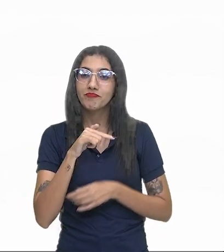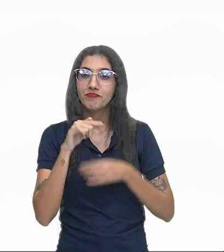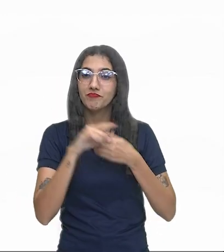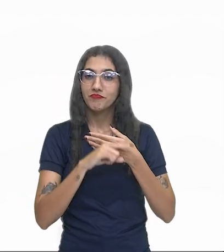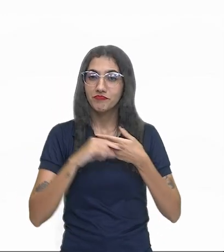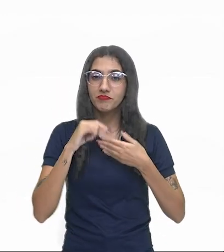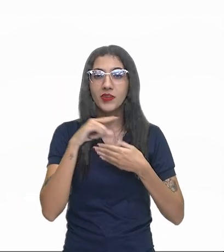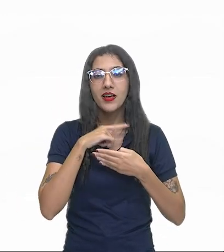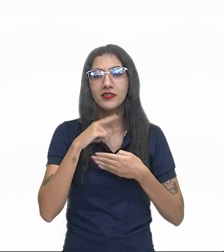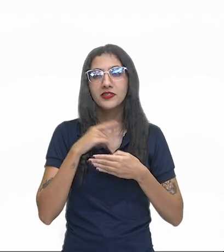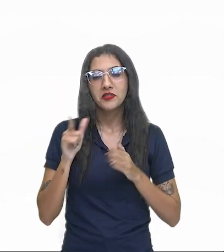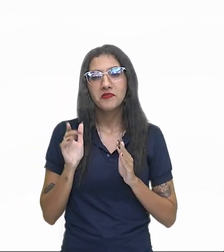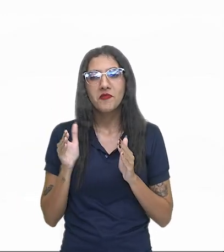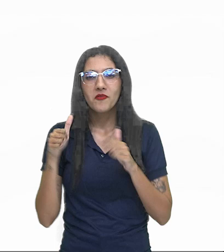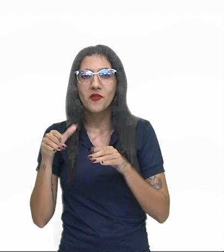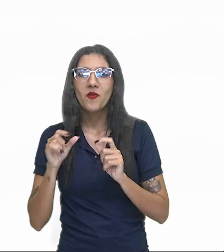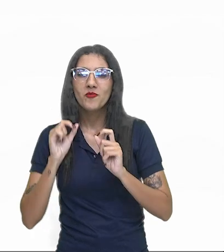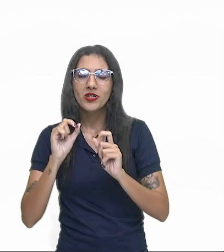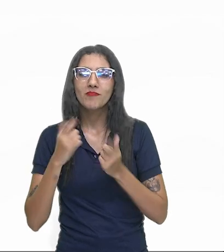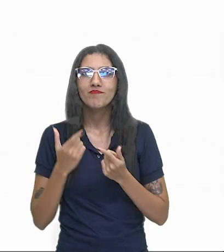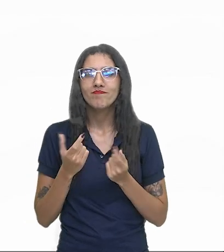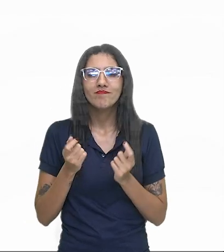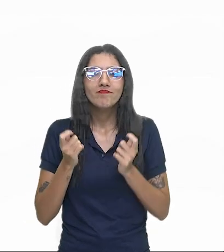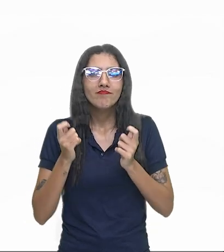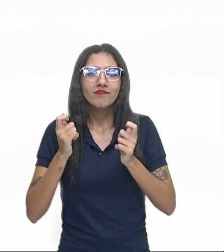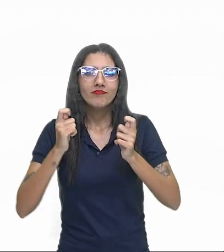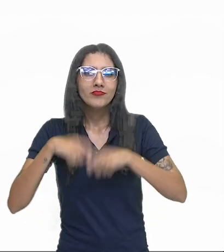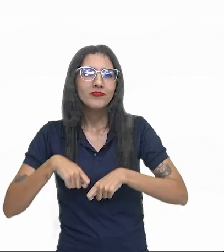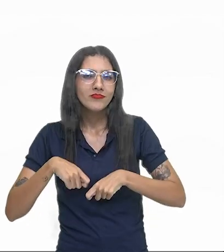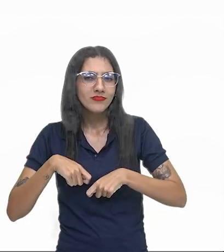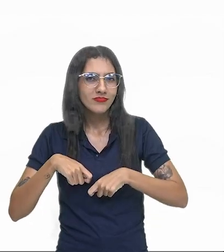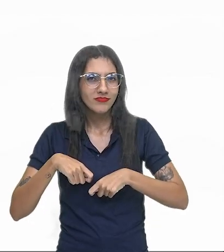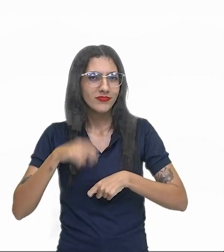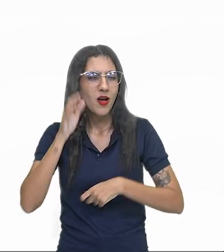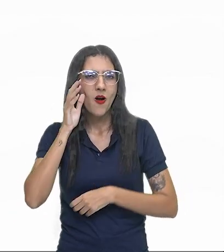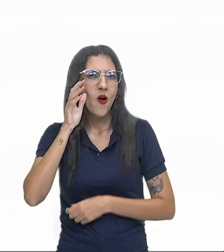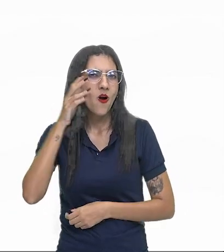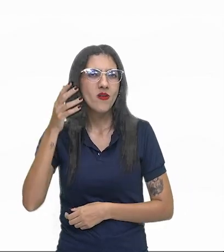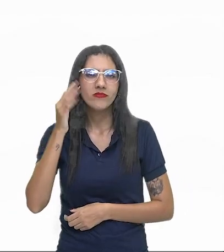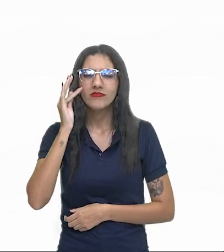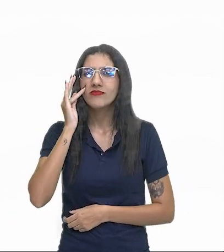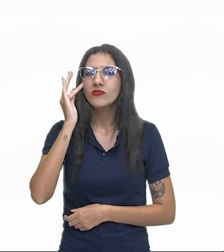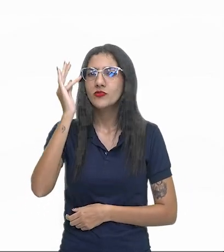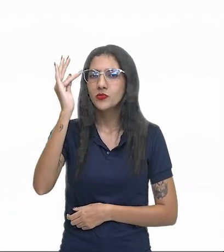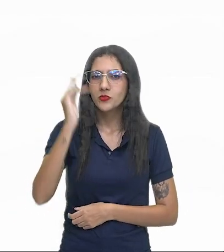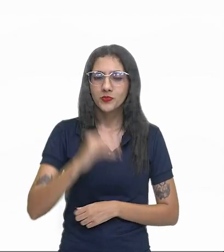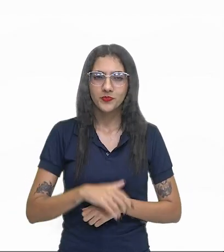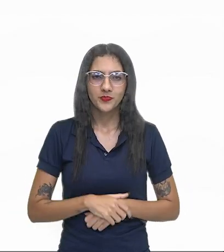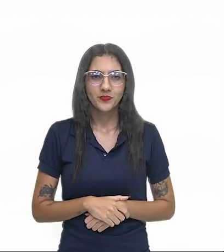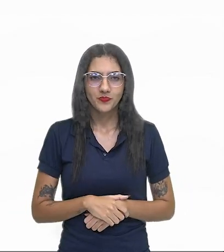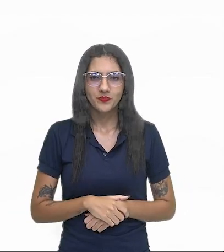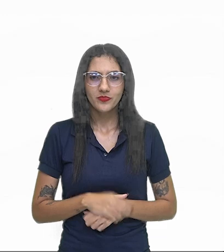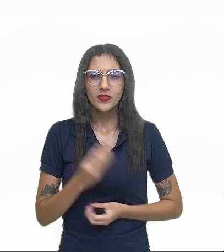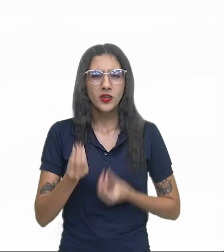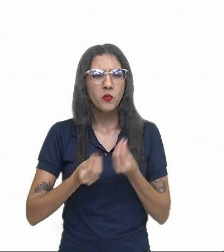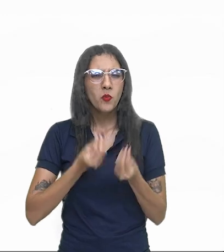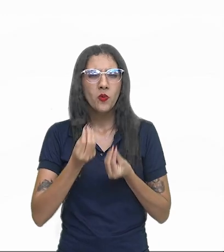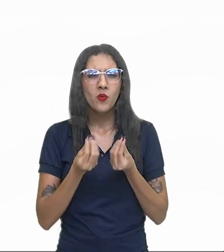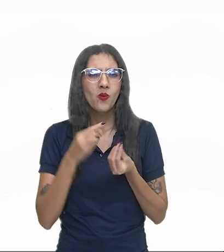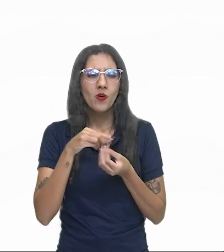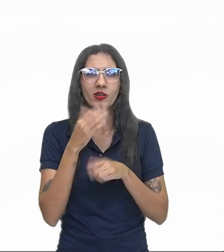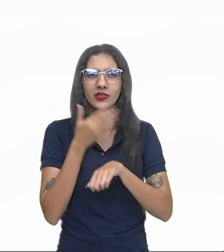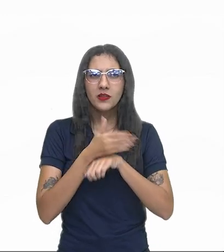mais ênfase foram as possibilidades para o futuro. Como que esse